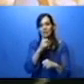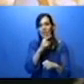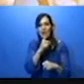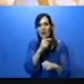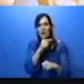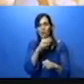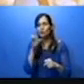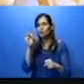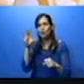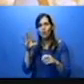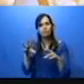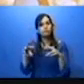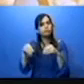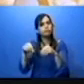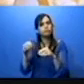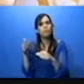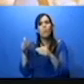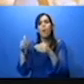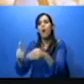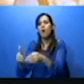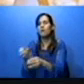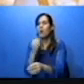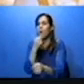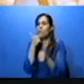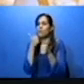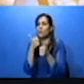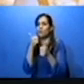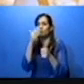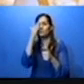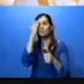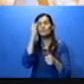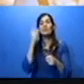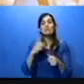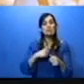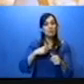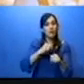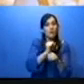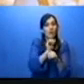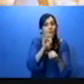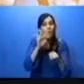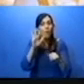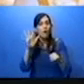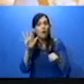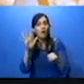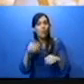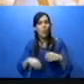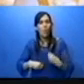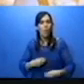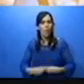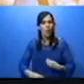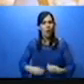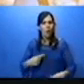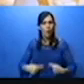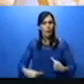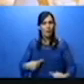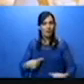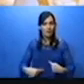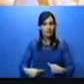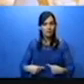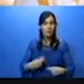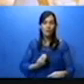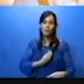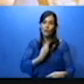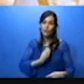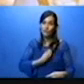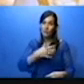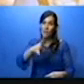Foi necessário que houvesse algumas alterações evolutivas, algumas mudanças evolutivas no organismo desse animal para que ele pudesse sobreviver ao ambiente